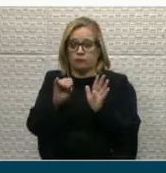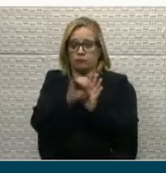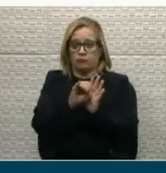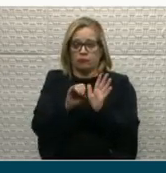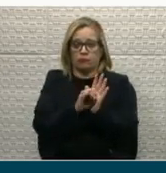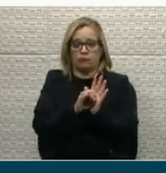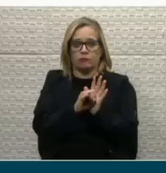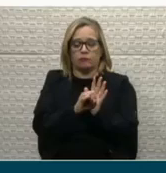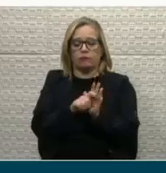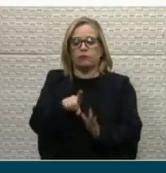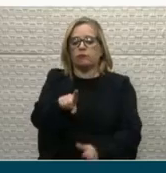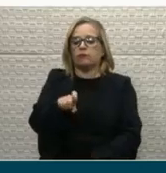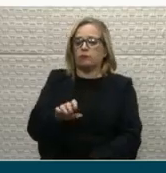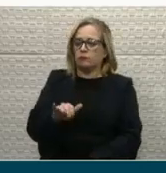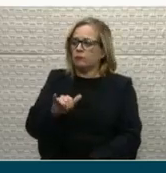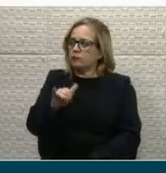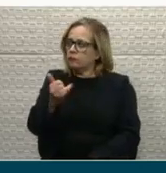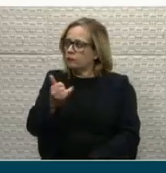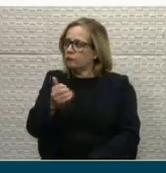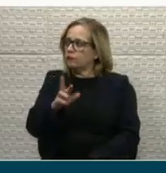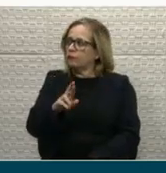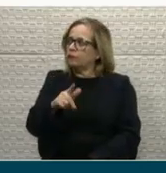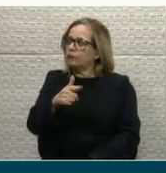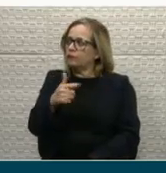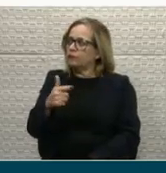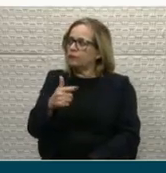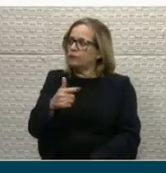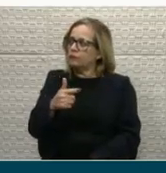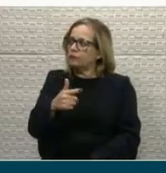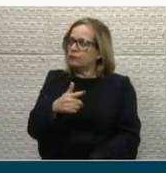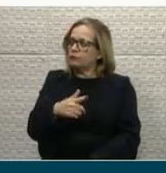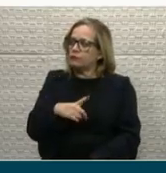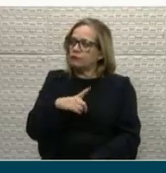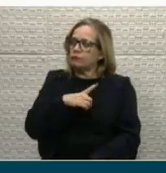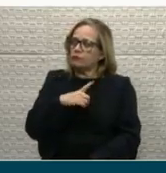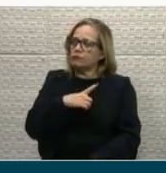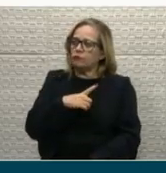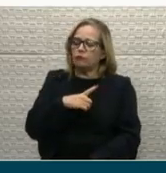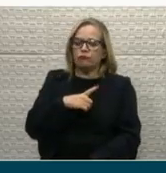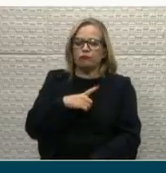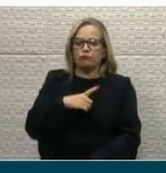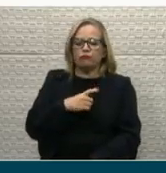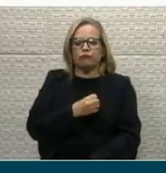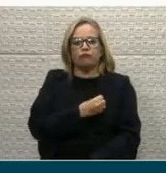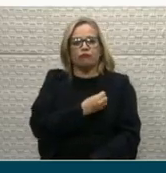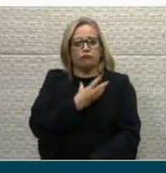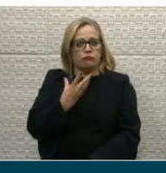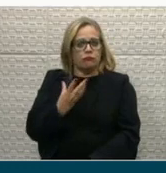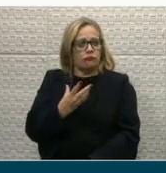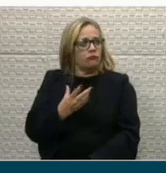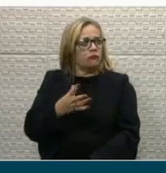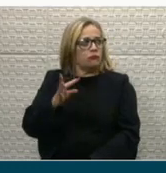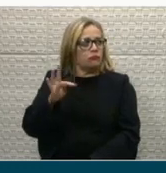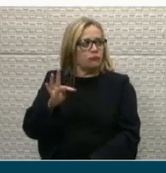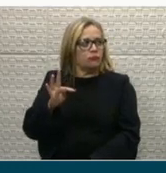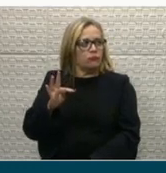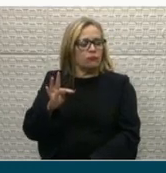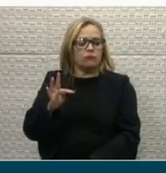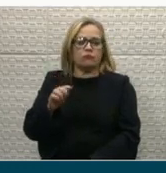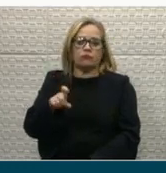os vetores xy do R2 que satisfazem aquela propriedade, que t de xy